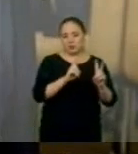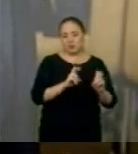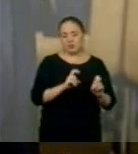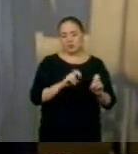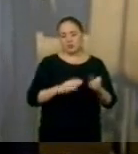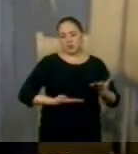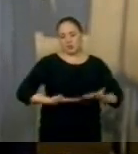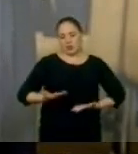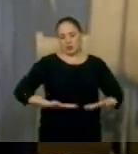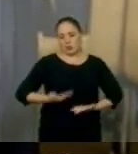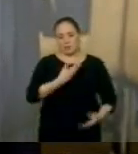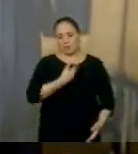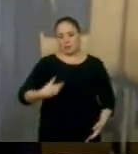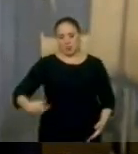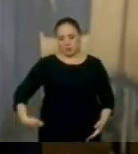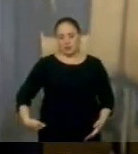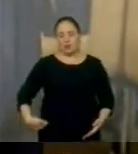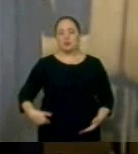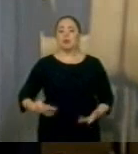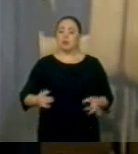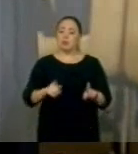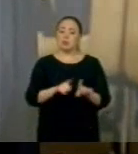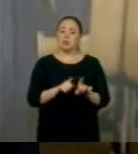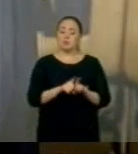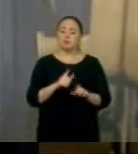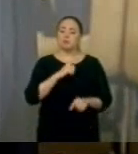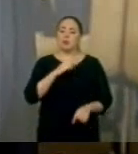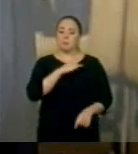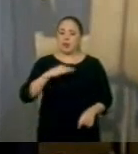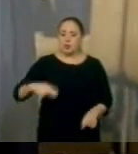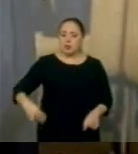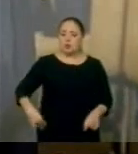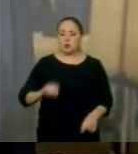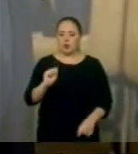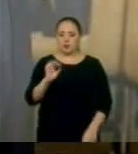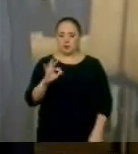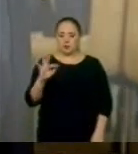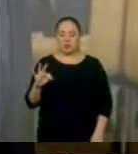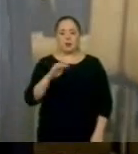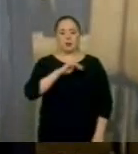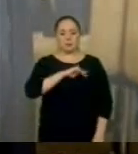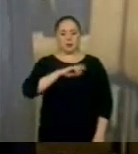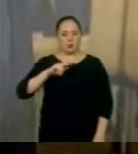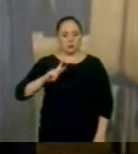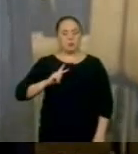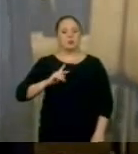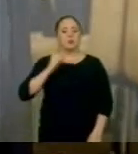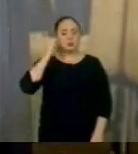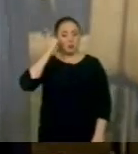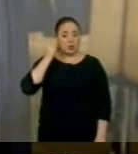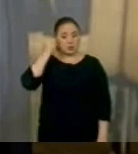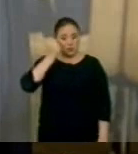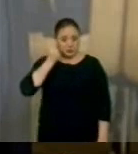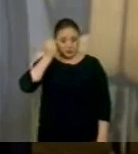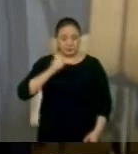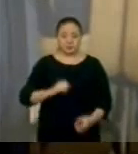servidores públicos, incluindo os ministros do Supremo, Ministério Público, Parlamento e os parlamentares.